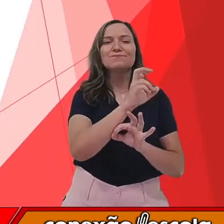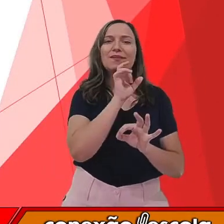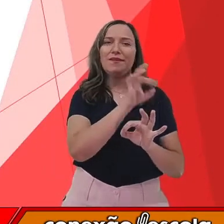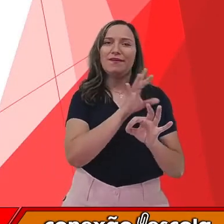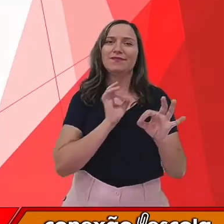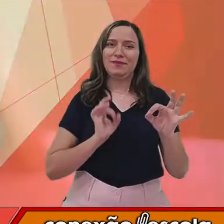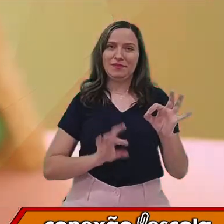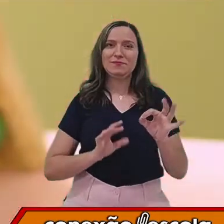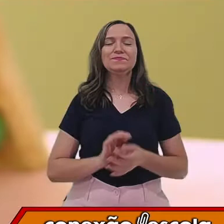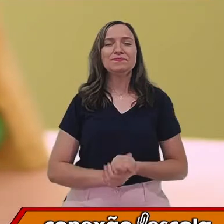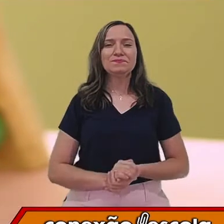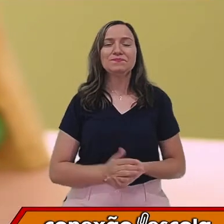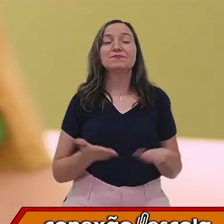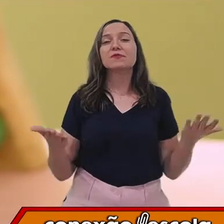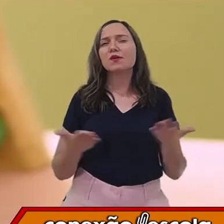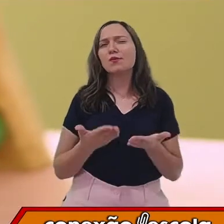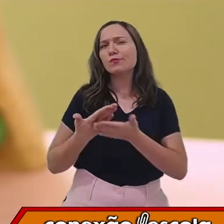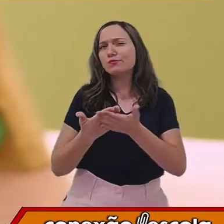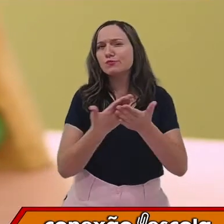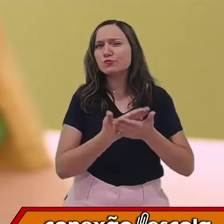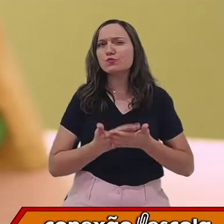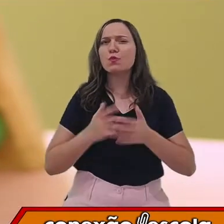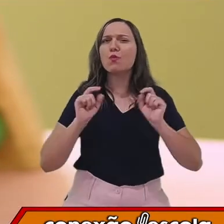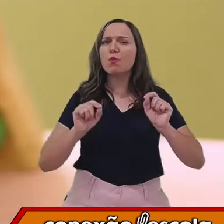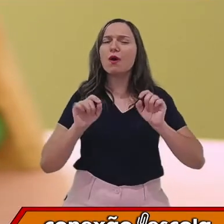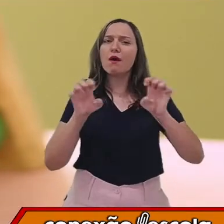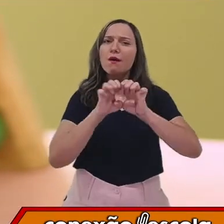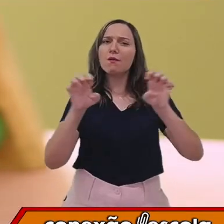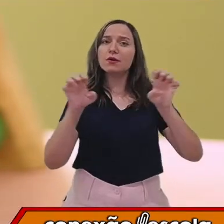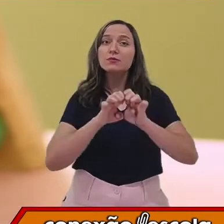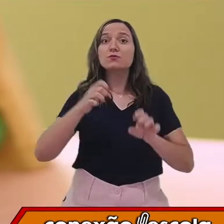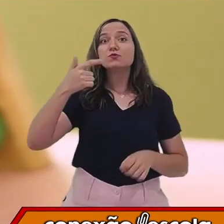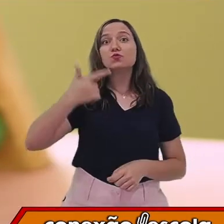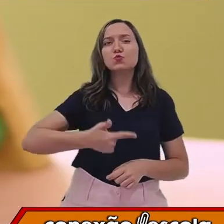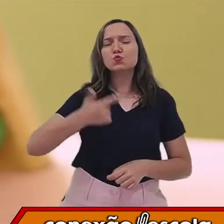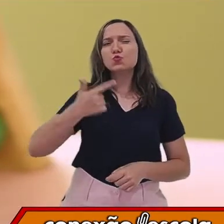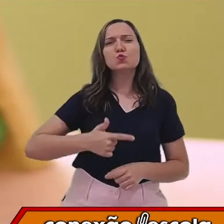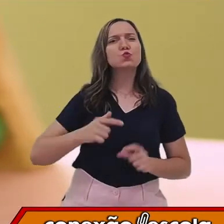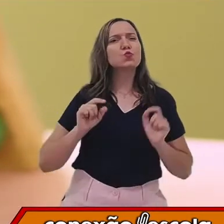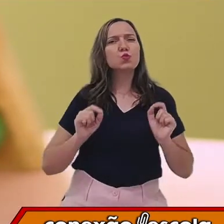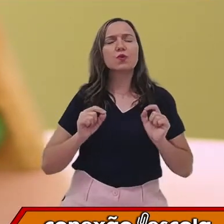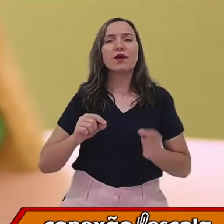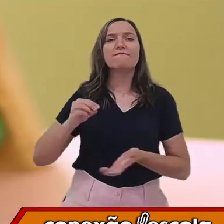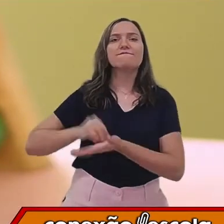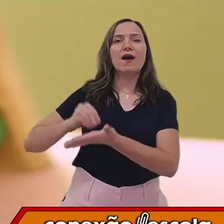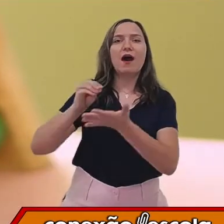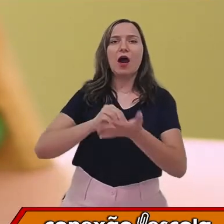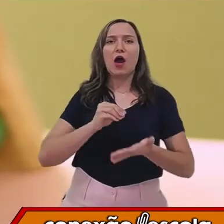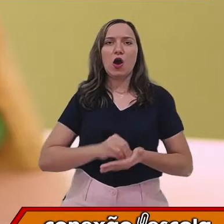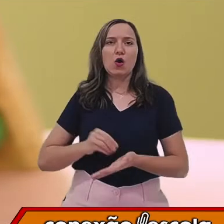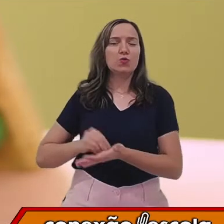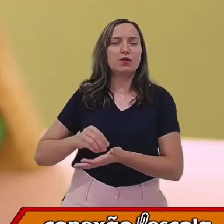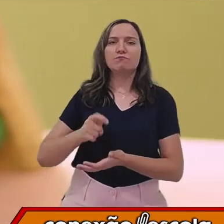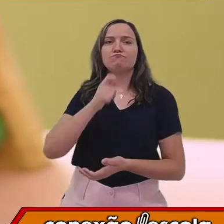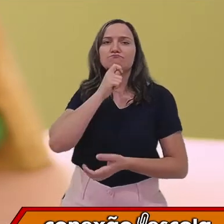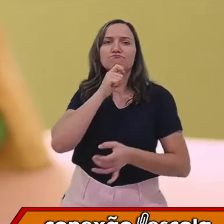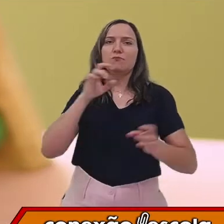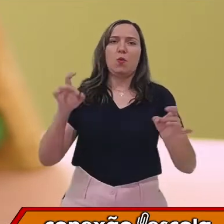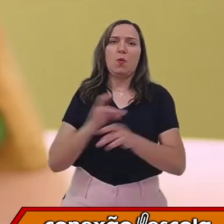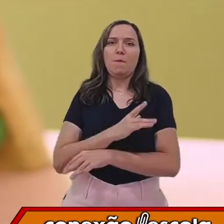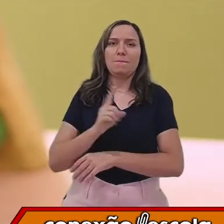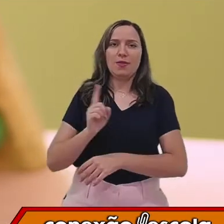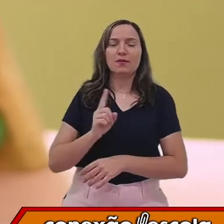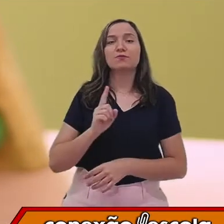agora nós vamos estudar sobre as equações do segundo grau que são incompletas e incompleta sem